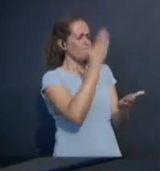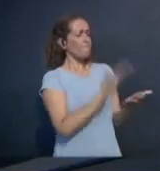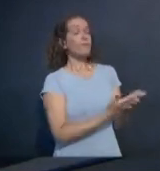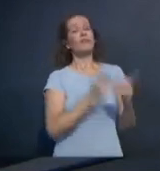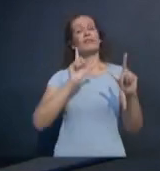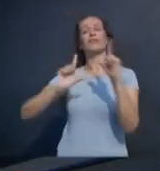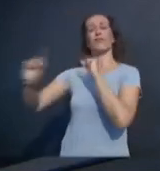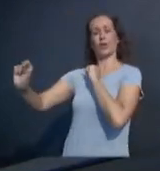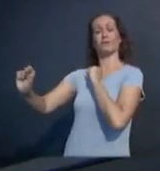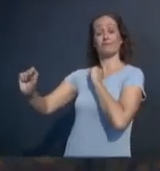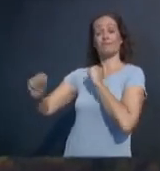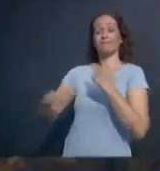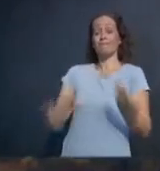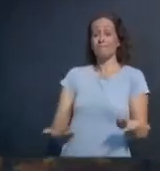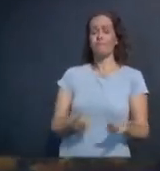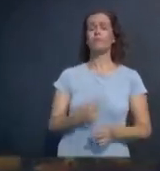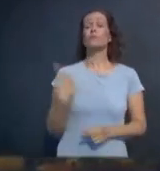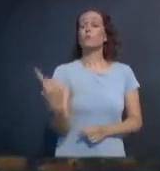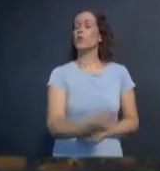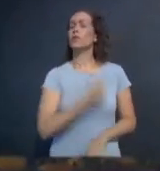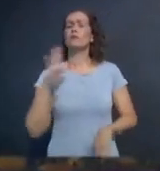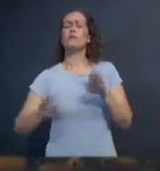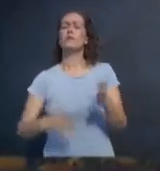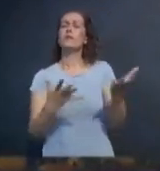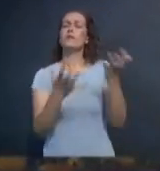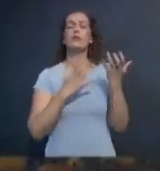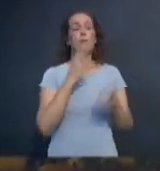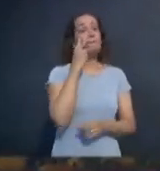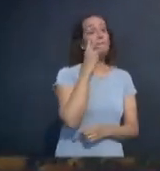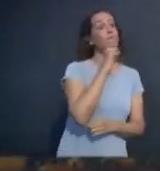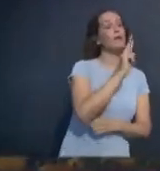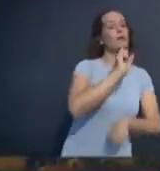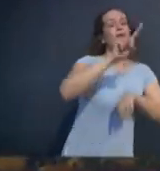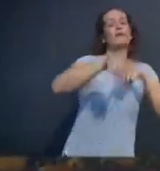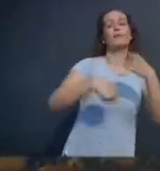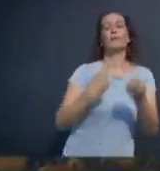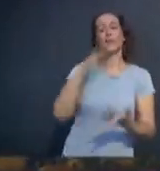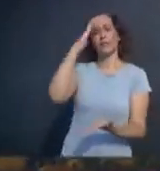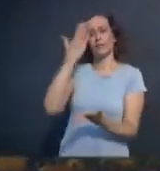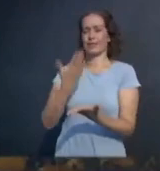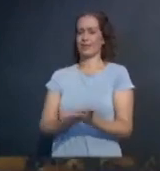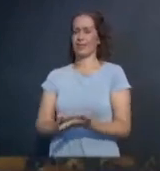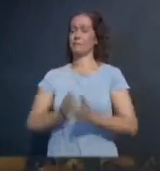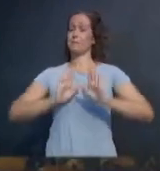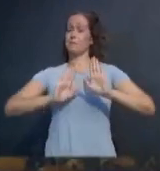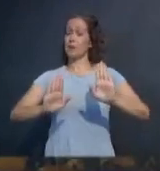nós queremos ver para crer. Mas primeiro vem o...